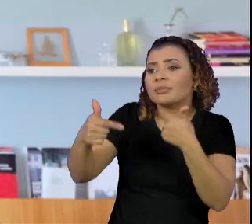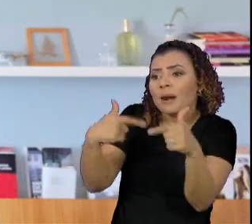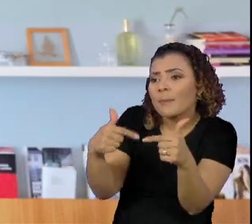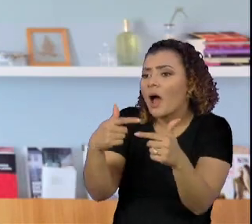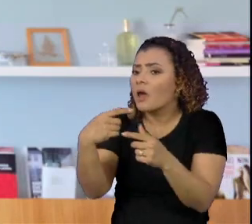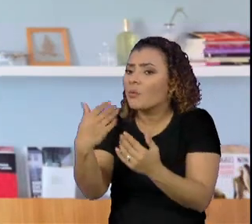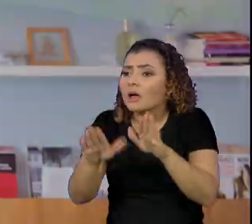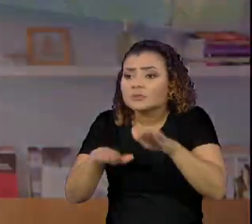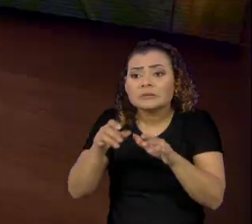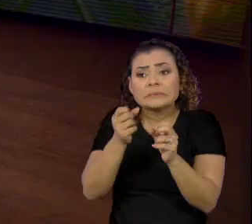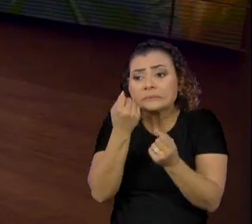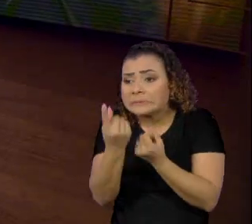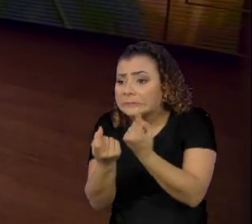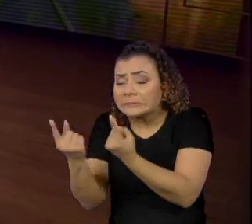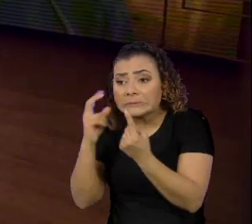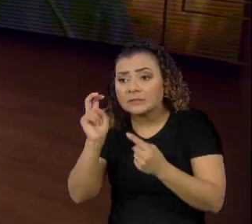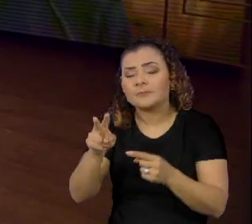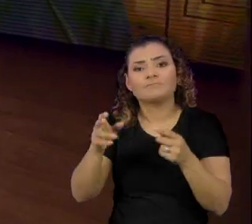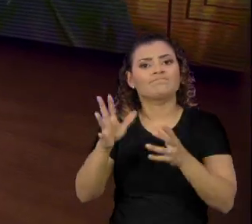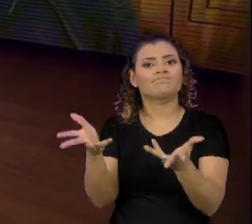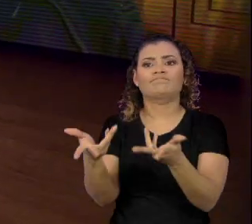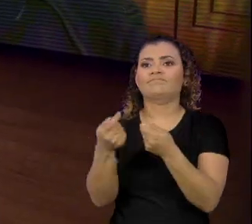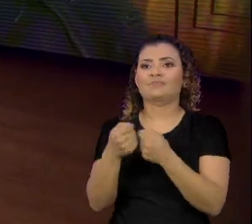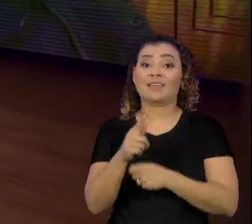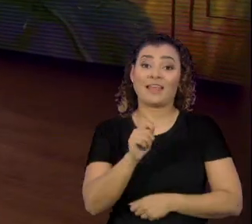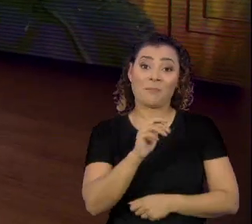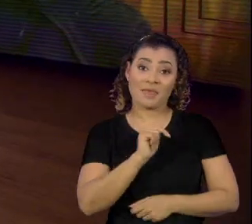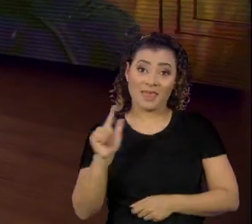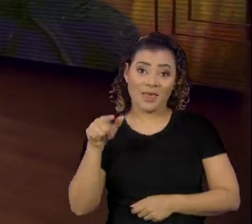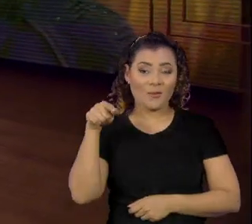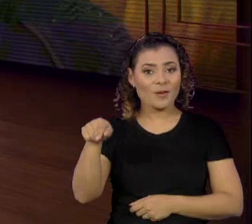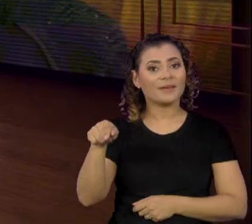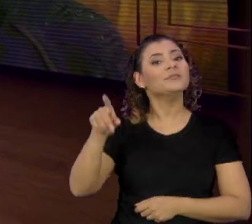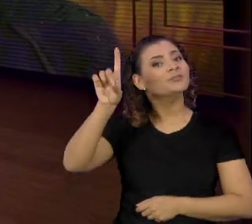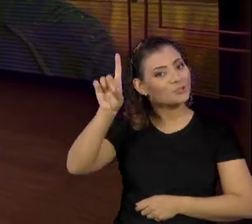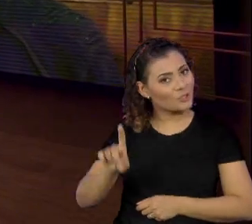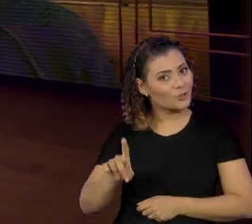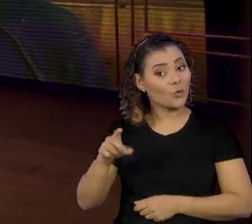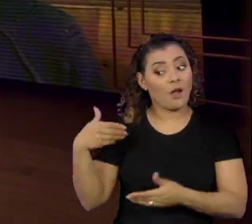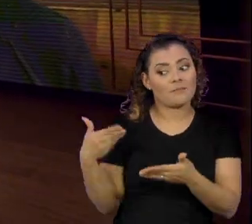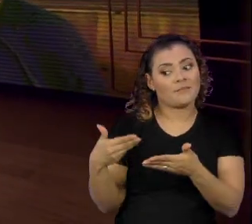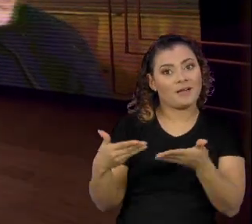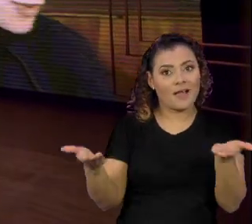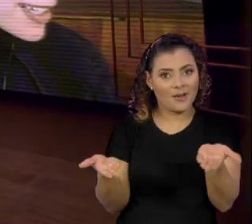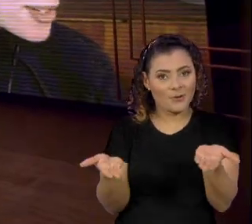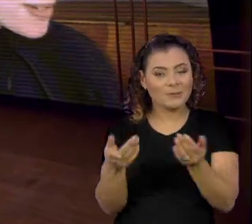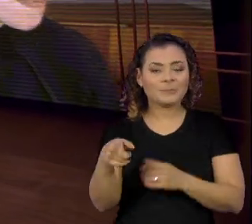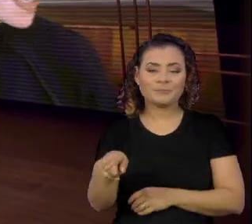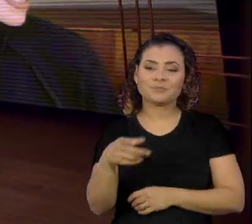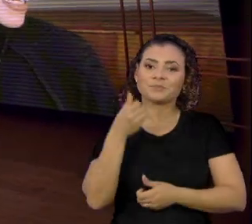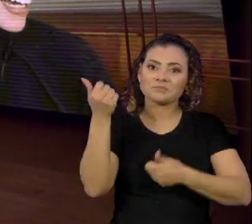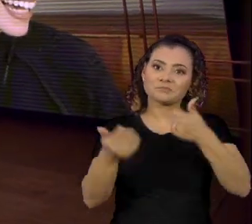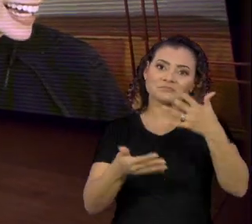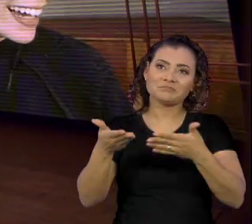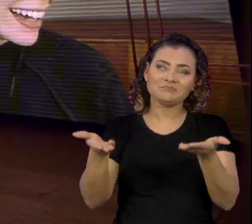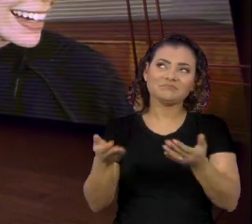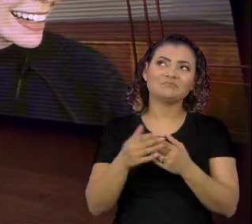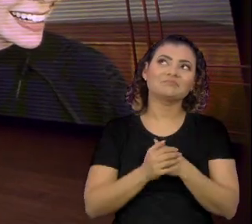trabalhos. O Gabriel, ele fez a direção desse espetáculo agora, né? Ele estava falando isso.